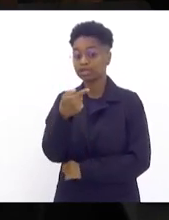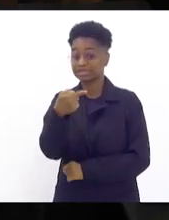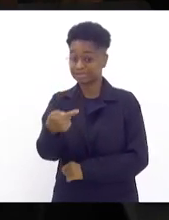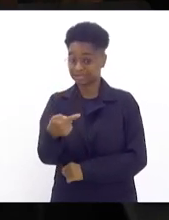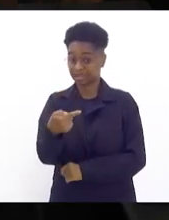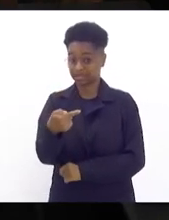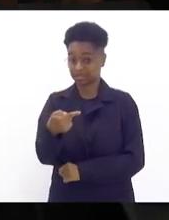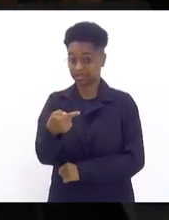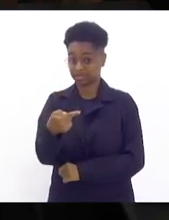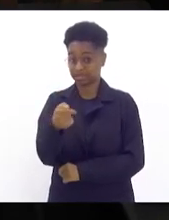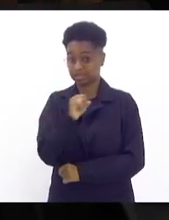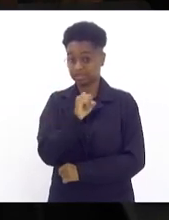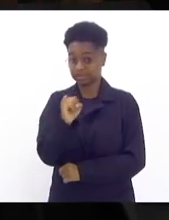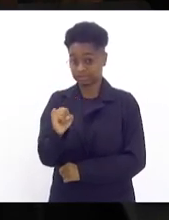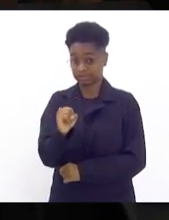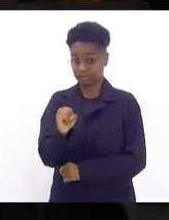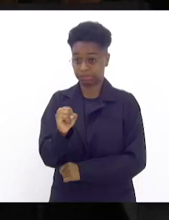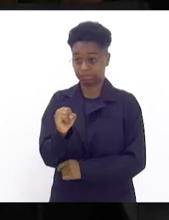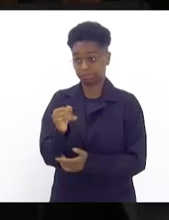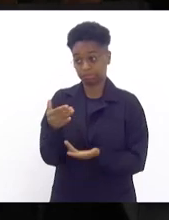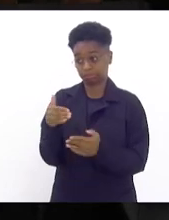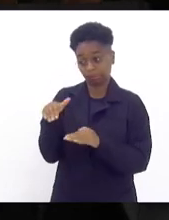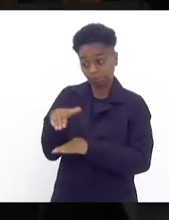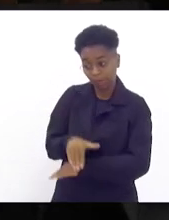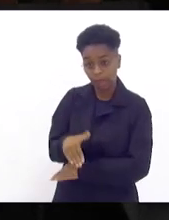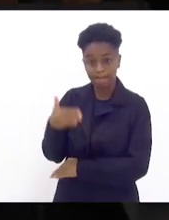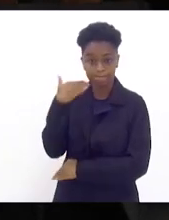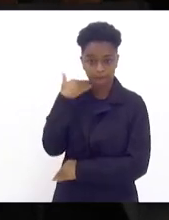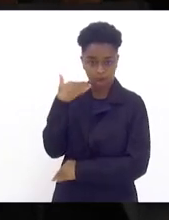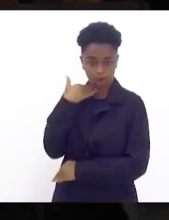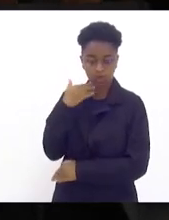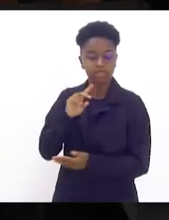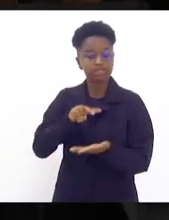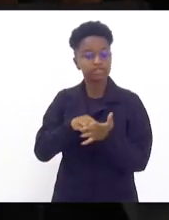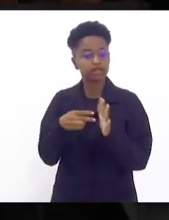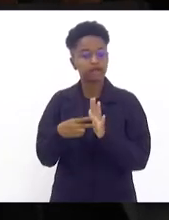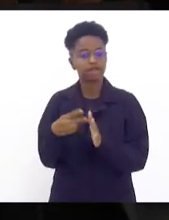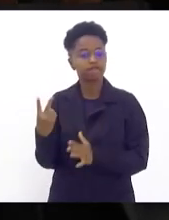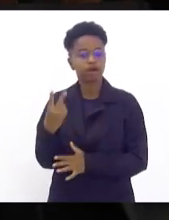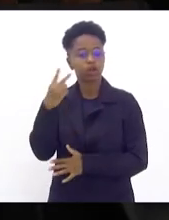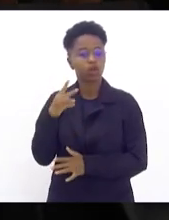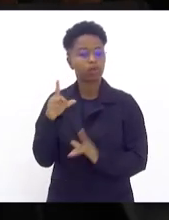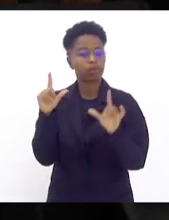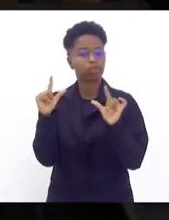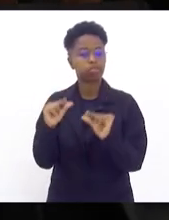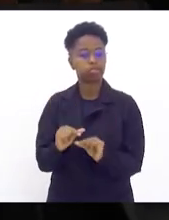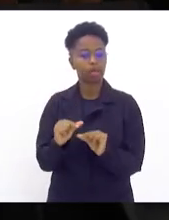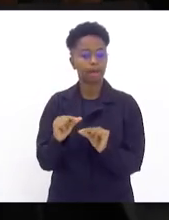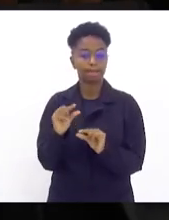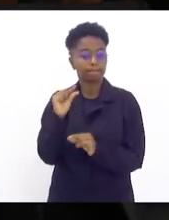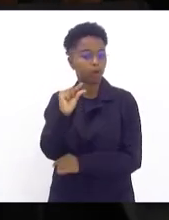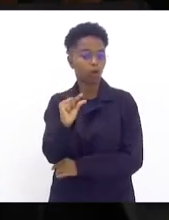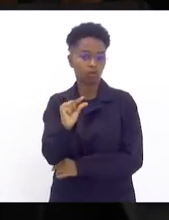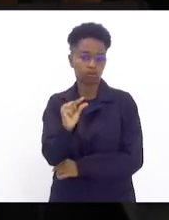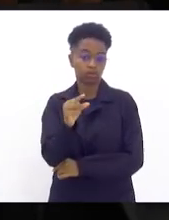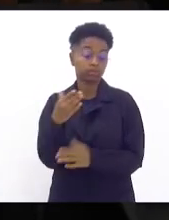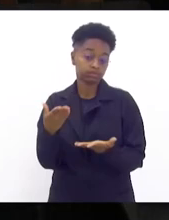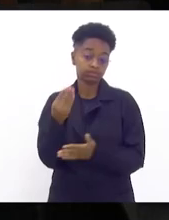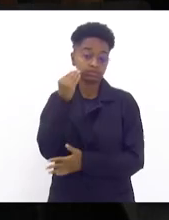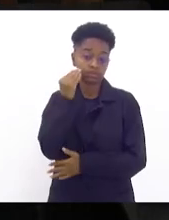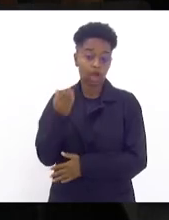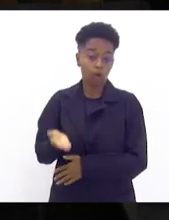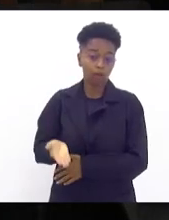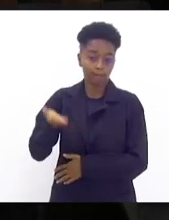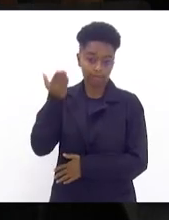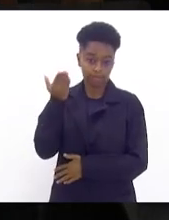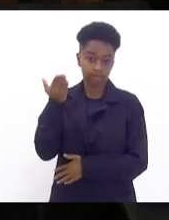1,7%, cedendo à pressão dos bancos, é um valor muito baixo, que aumentará